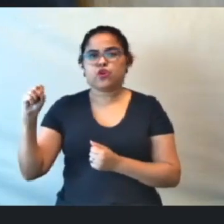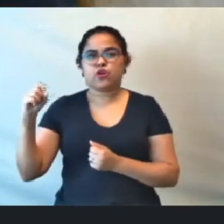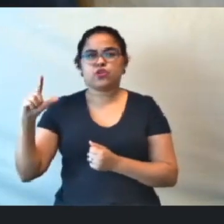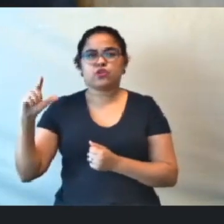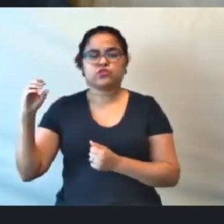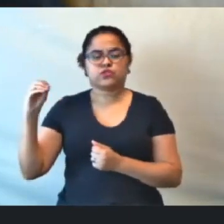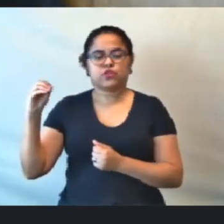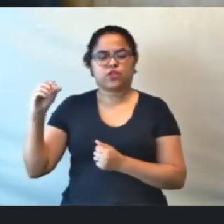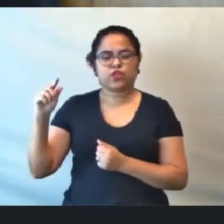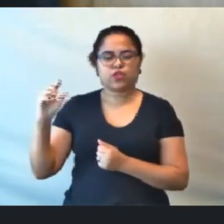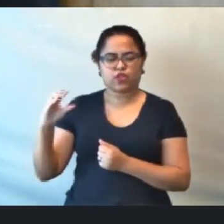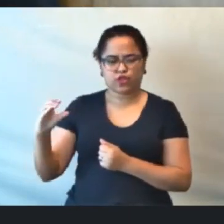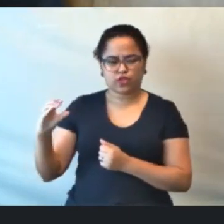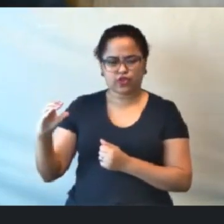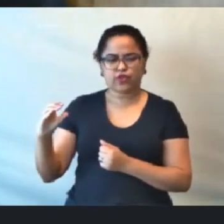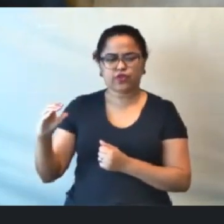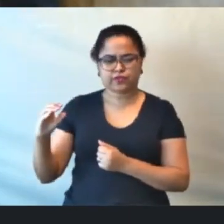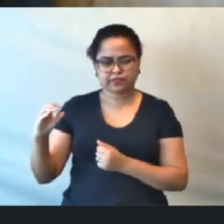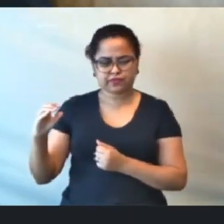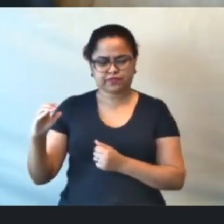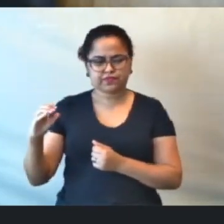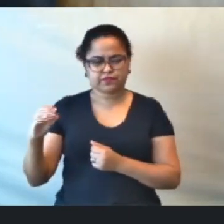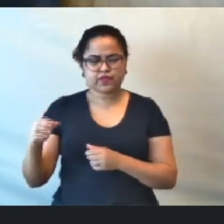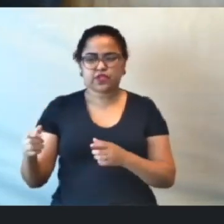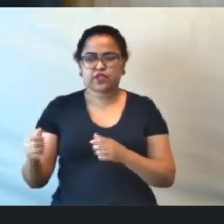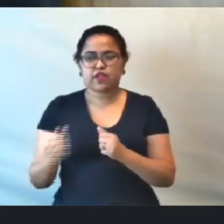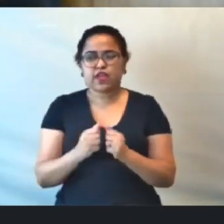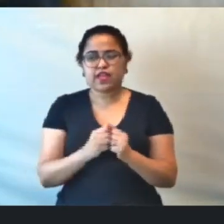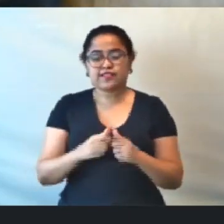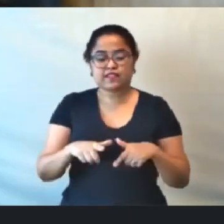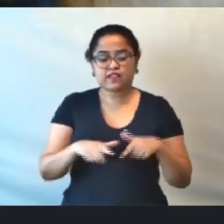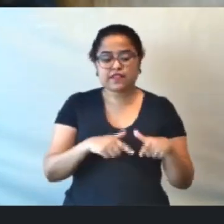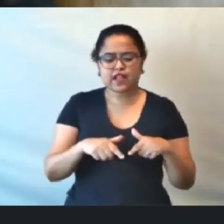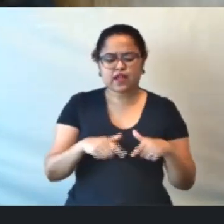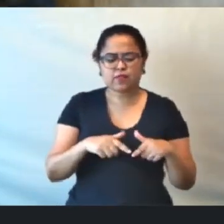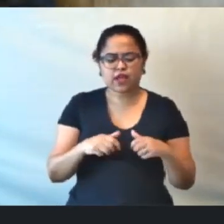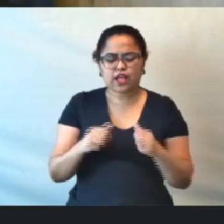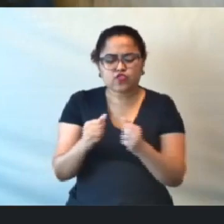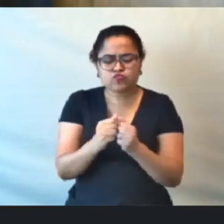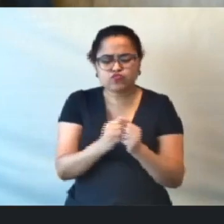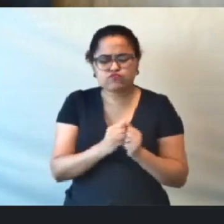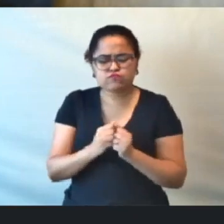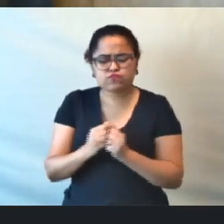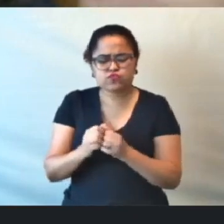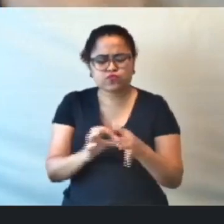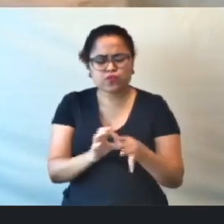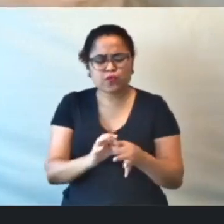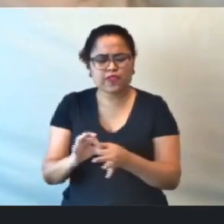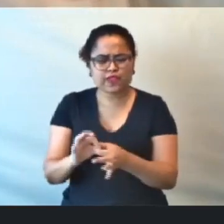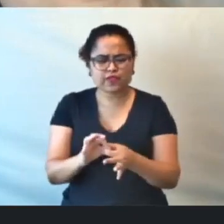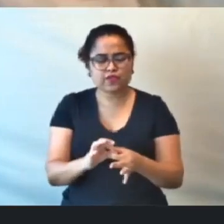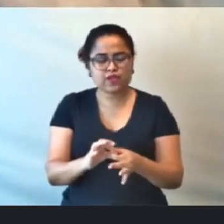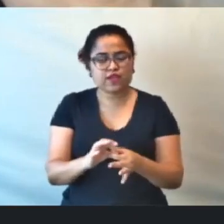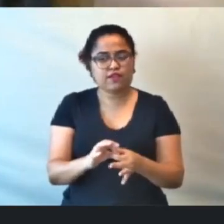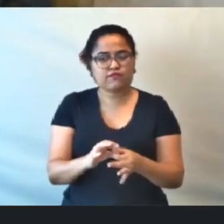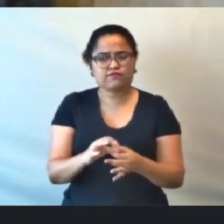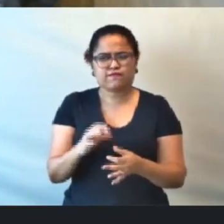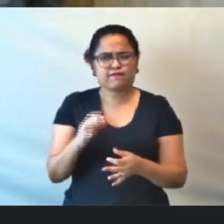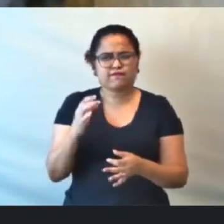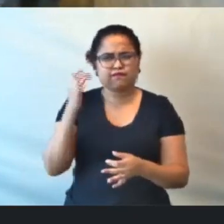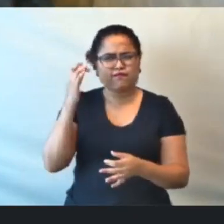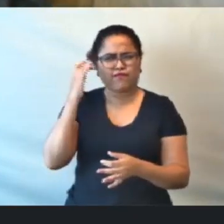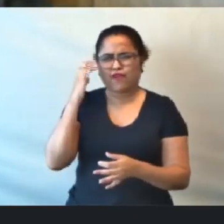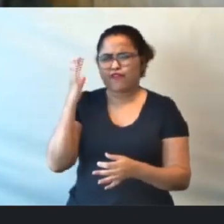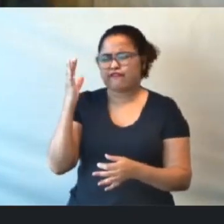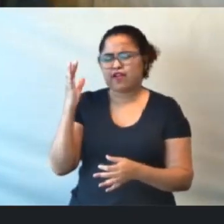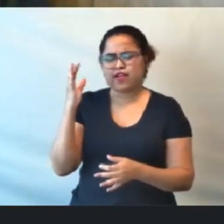eles trabalham em conjunto, então não é muito fácil, e na verdade são inferências que a